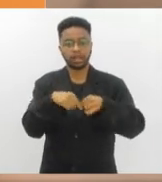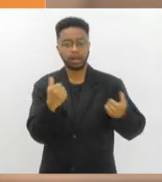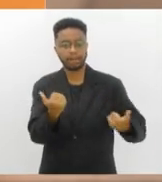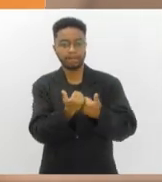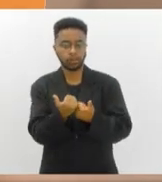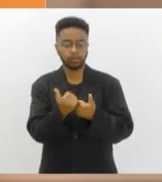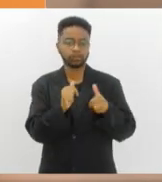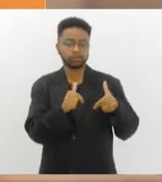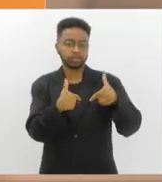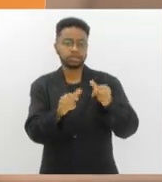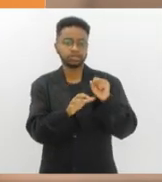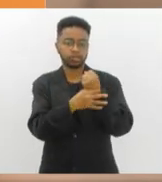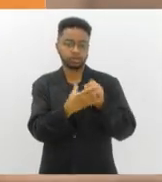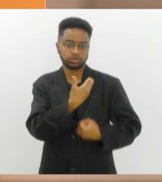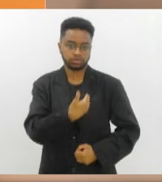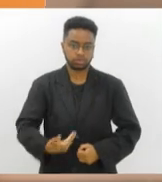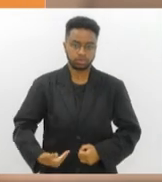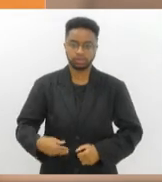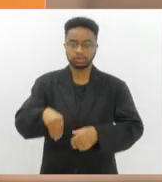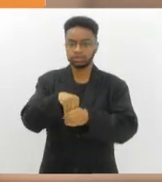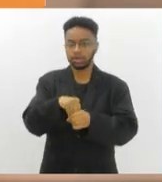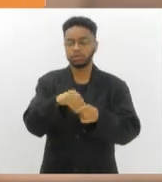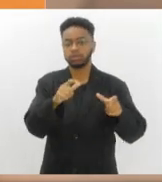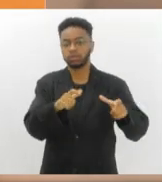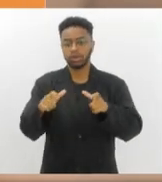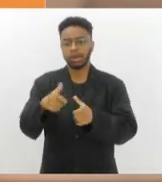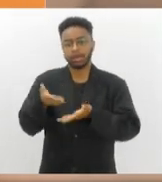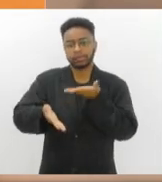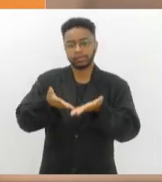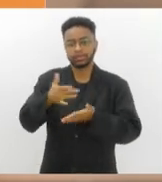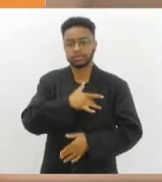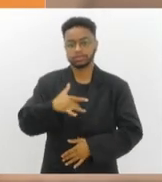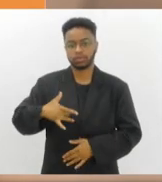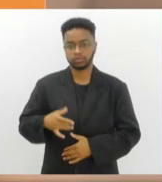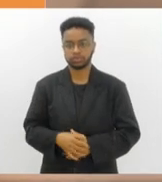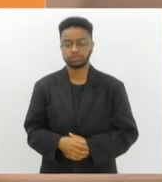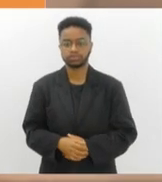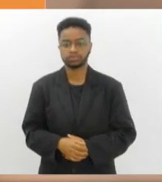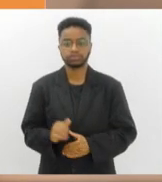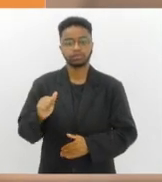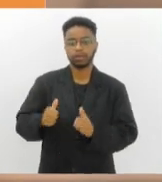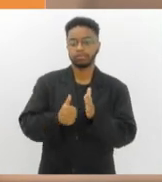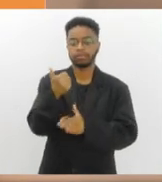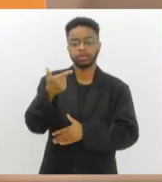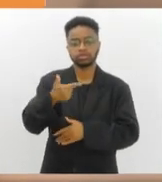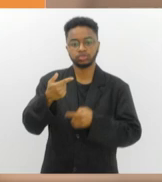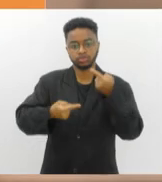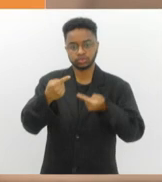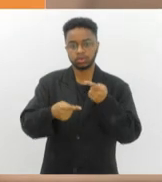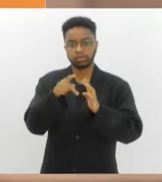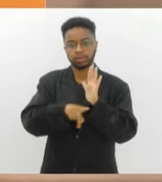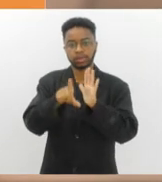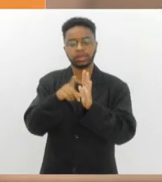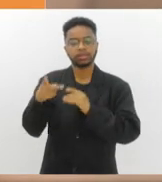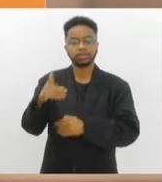os agentes de segurança pública nos estabelecimentos de atendimento à saúde. Em primeira discussão, projeto do deputado